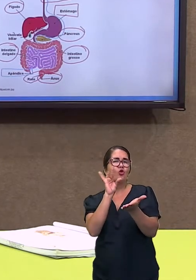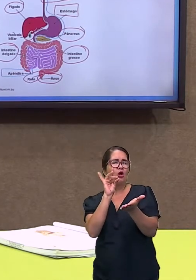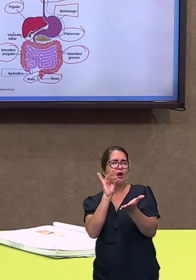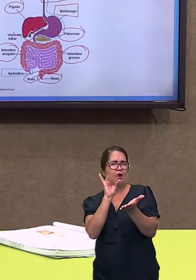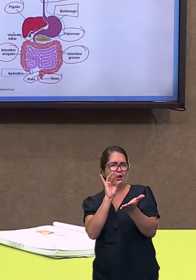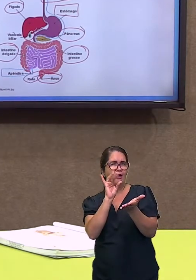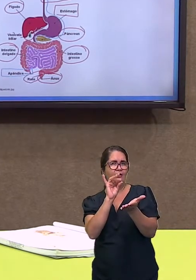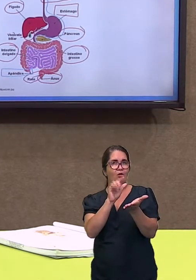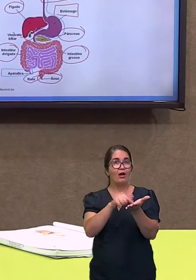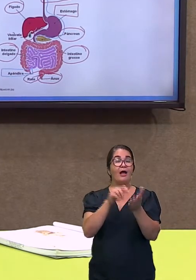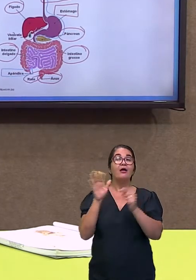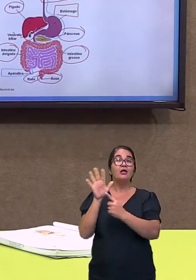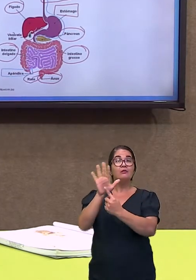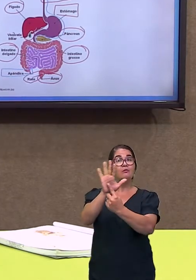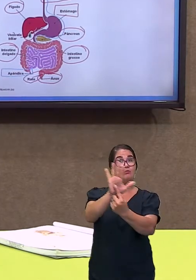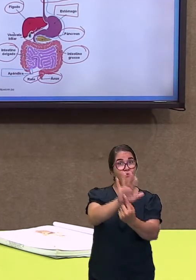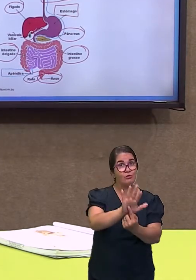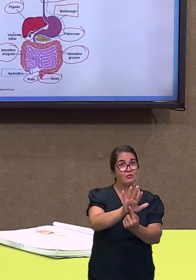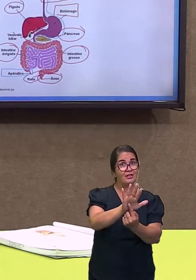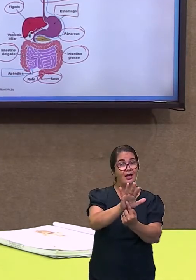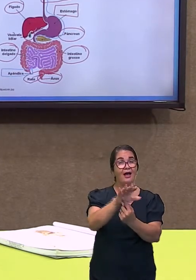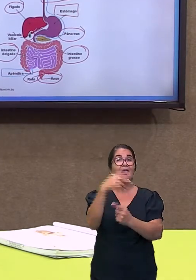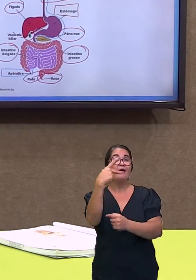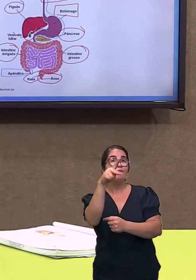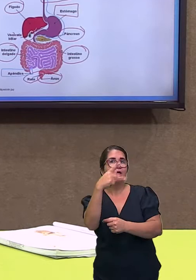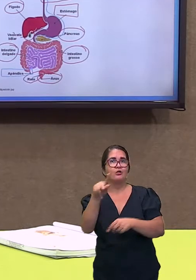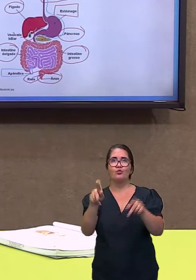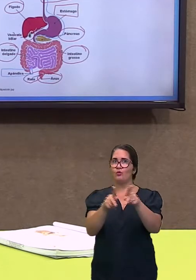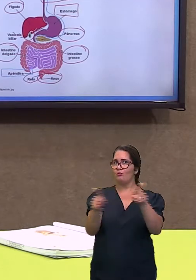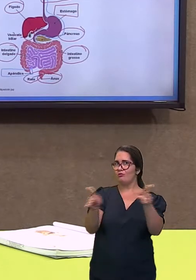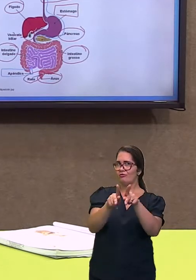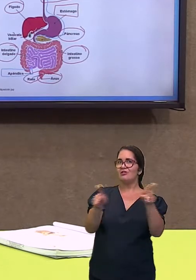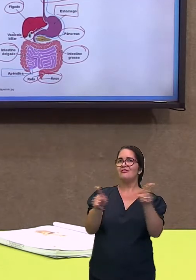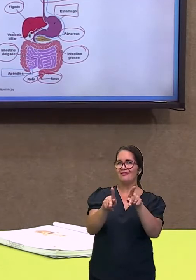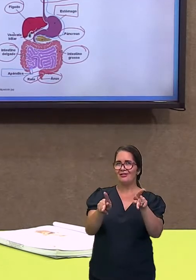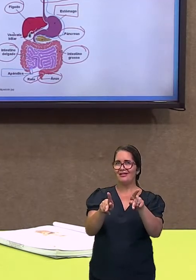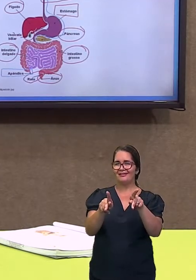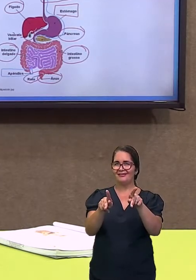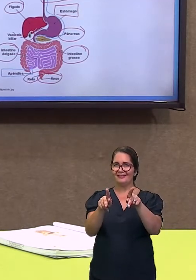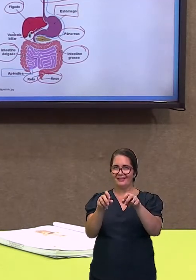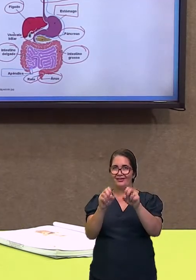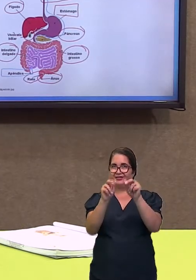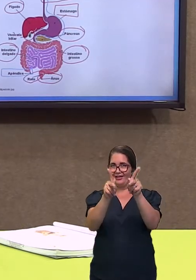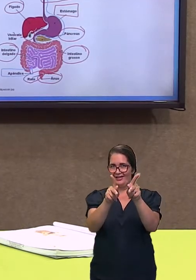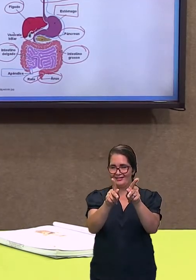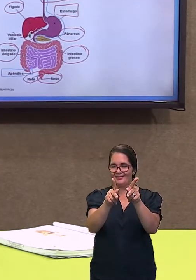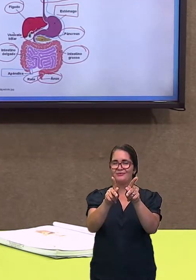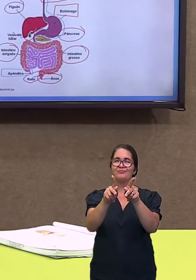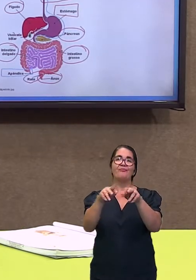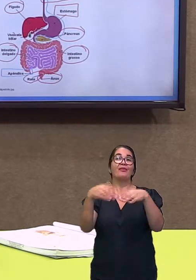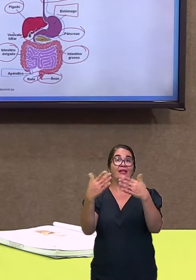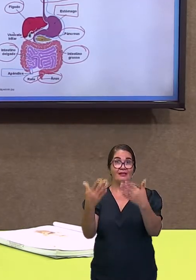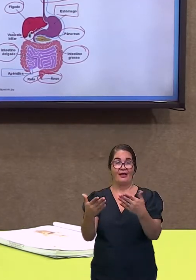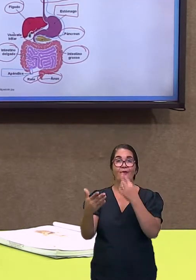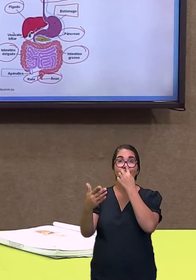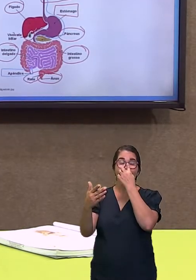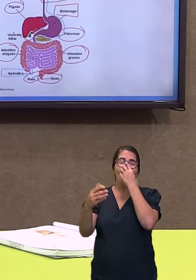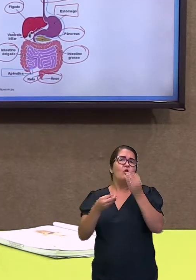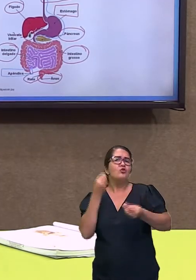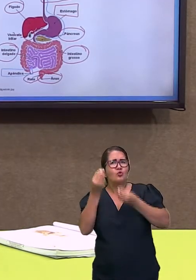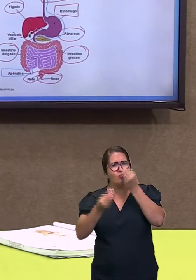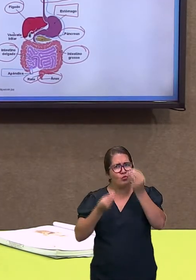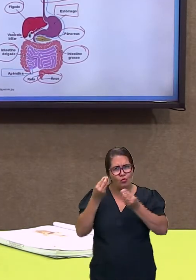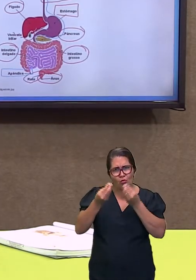estão fazendo as atividades lá da nossa plataforma. Essa é a nossa intenção, tá bom? Como que é o